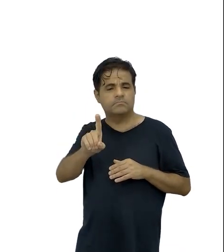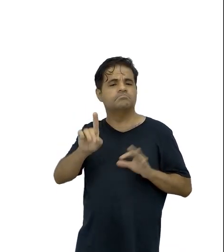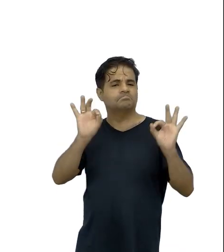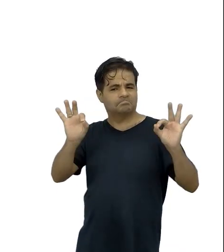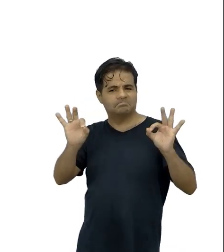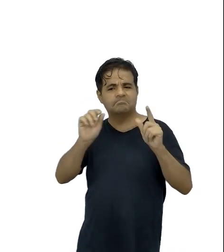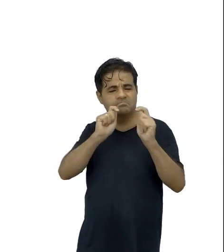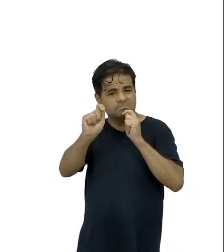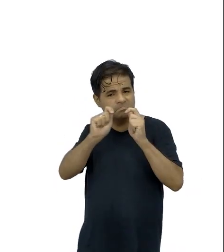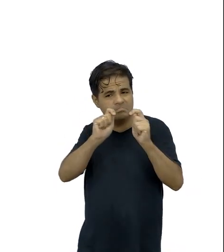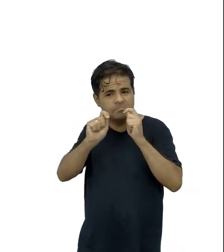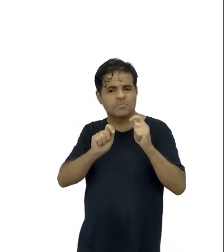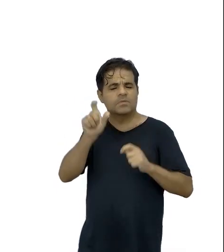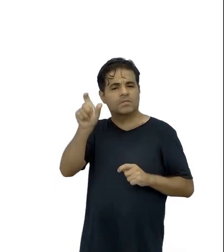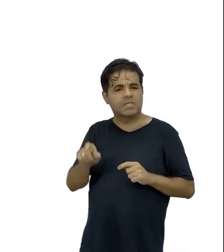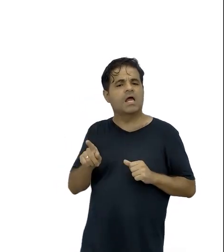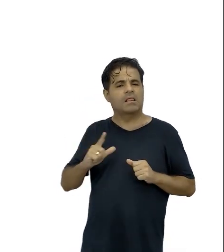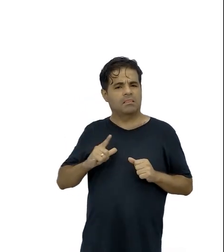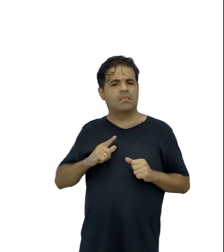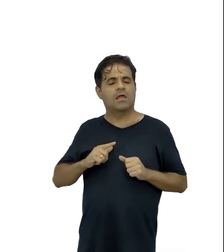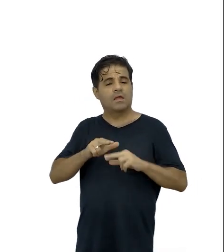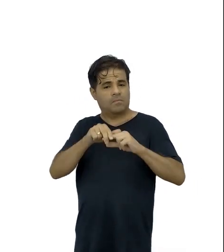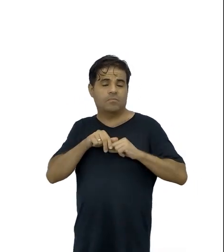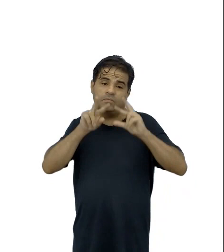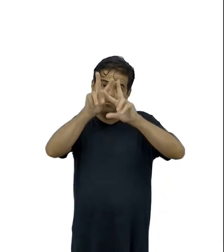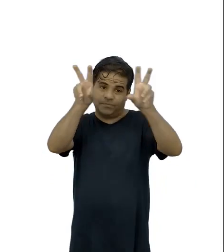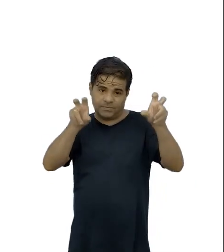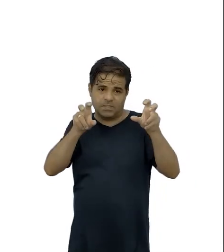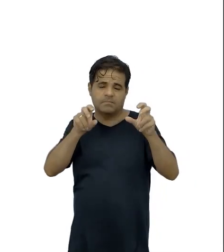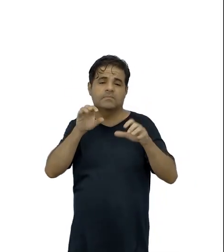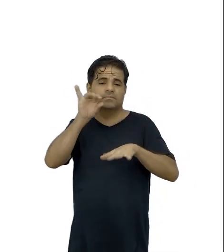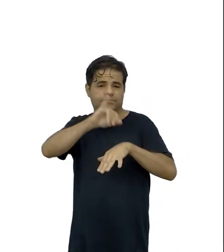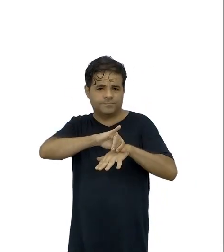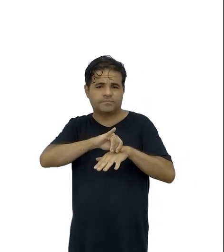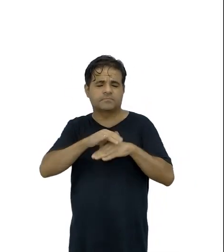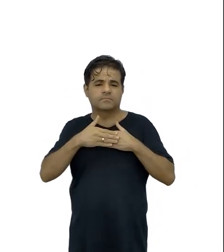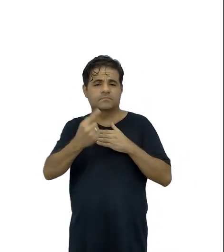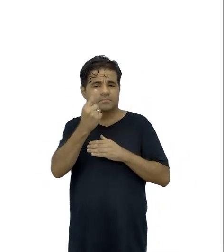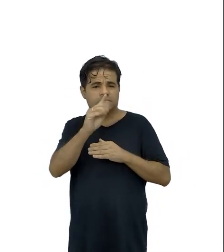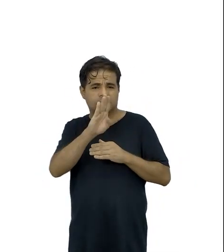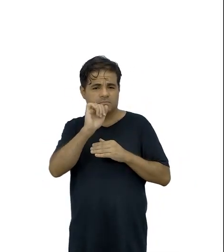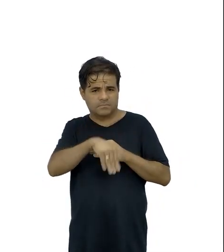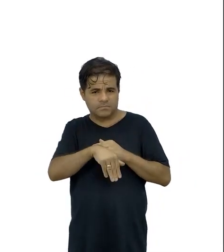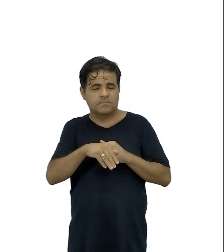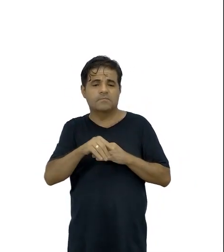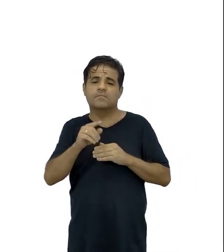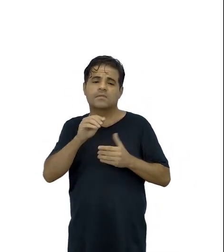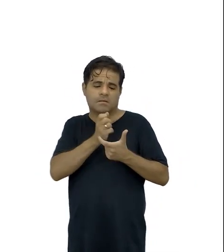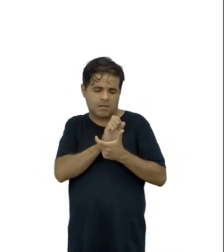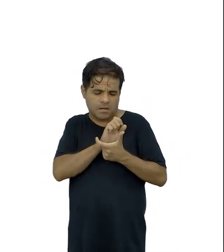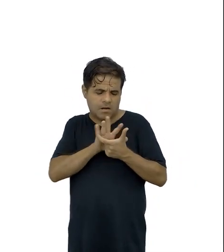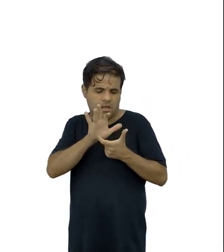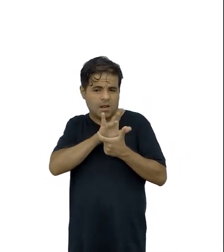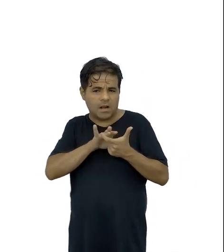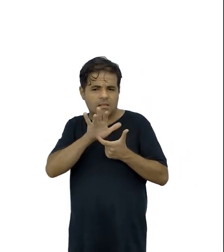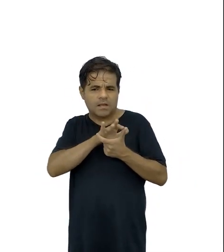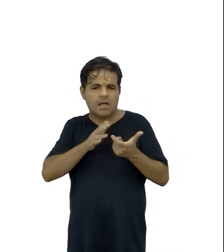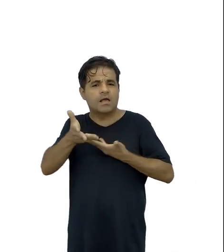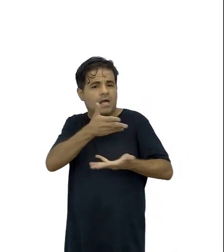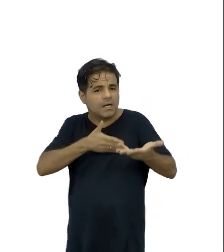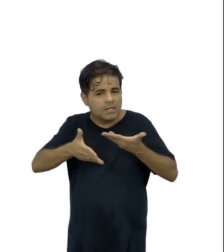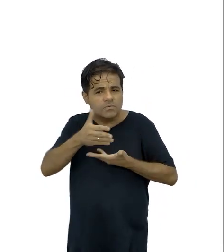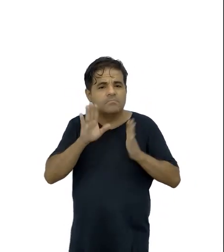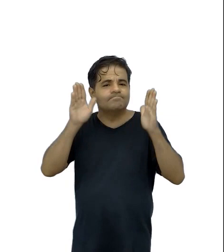reportagem. Então, em razão do tema central do primeiro bimestre ser o letramento, está bem relacionado